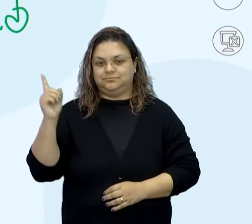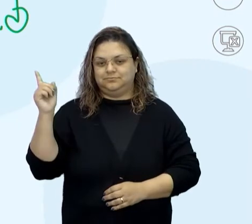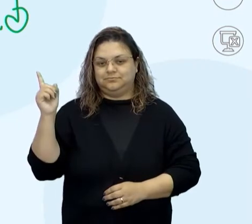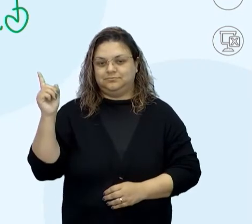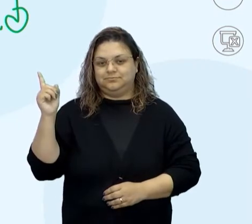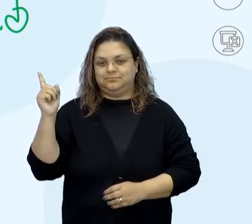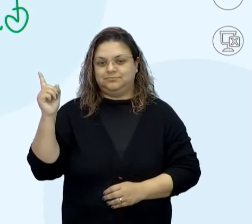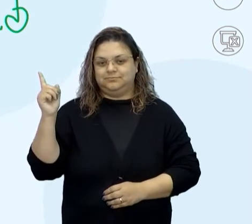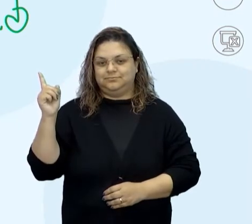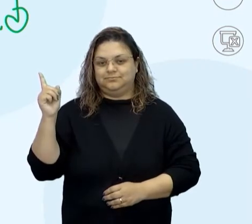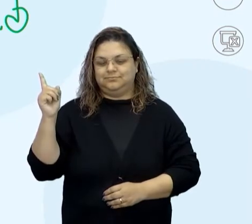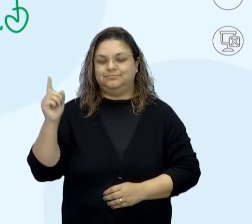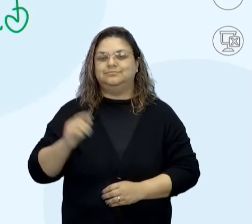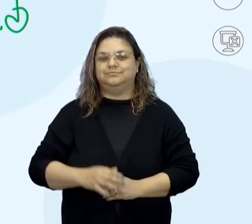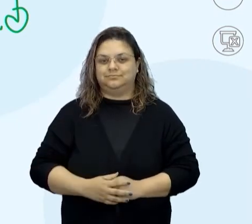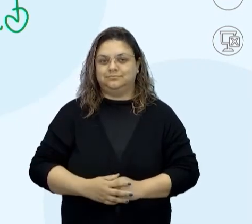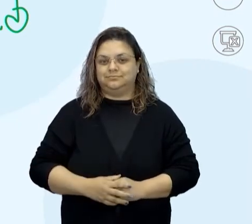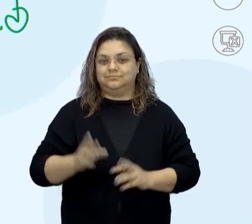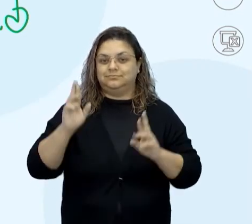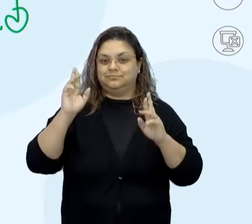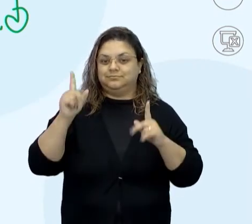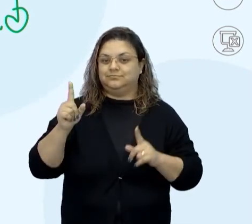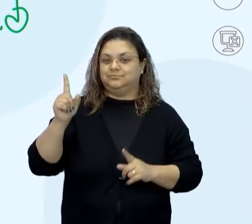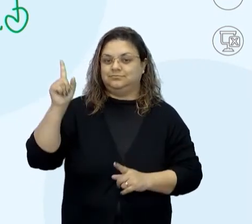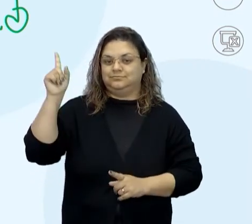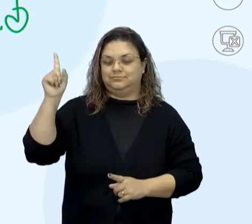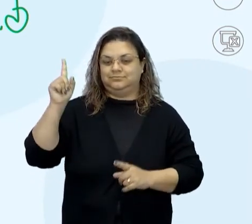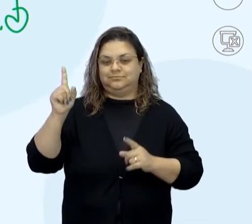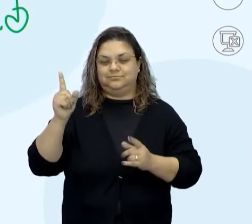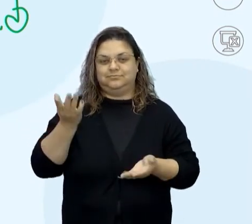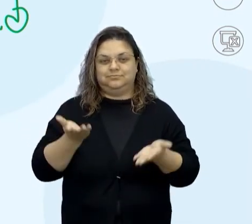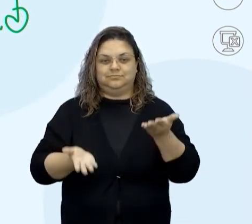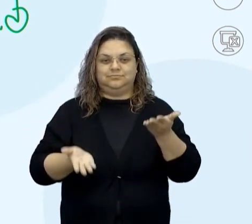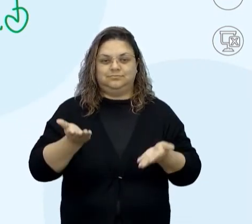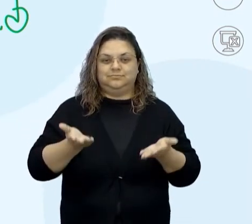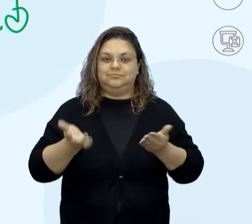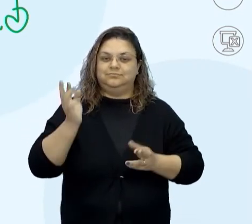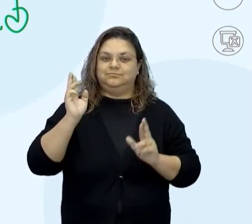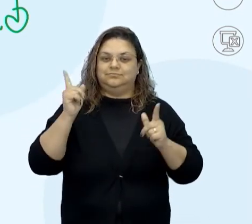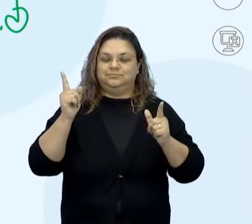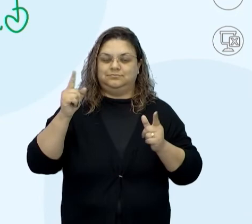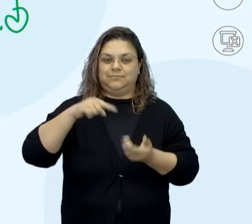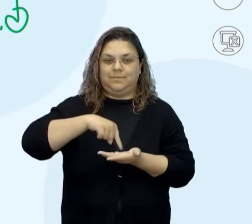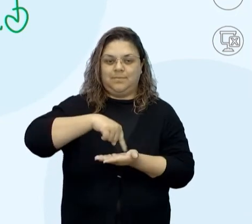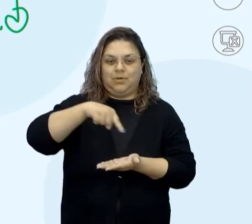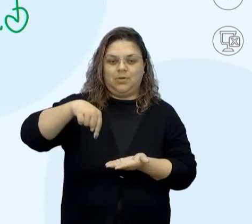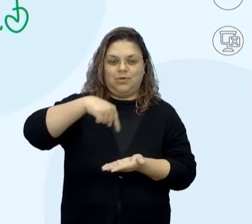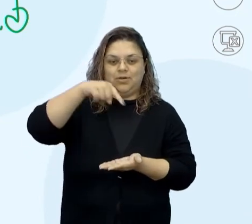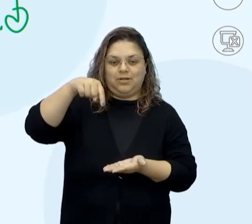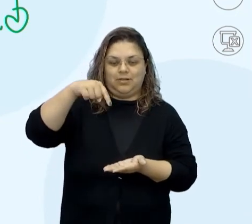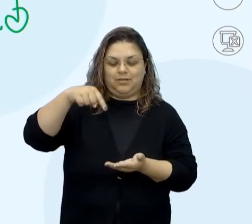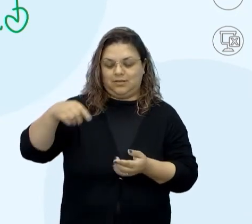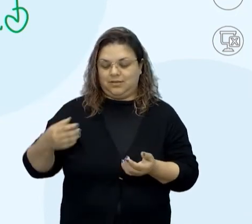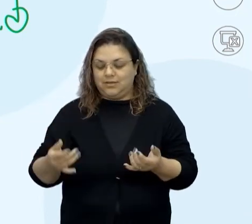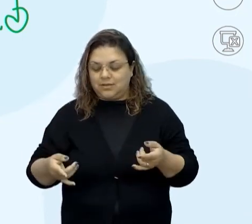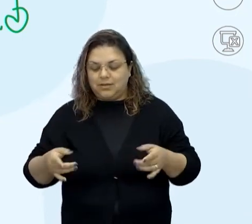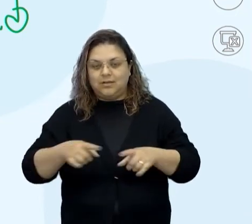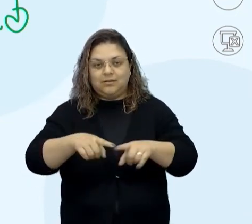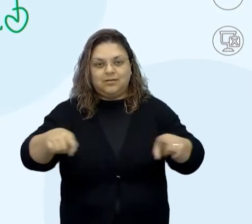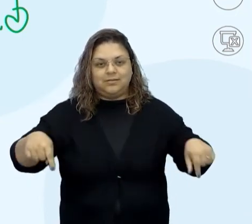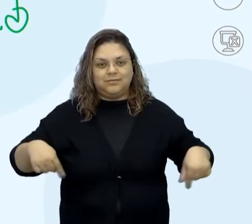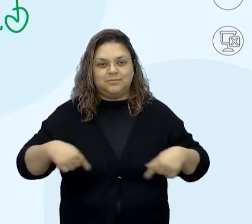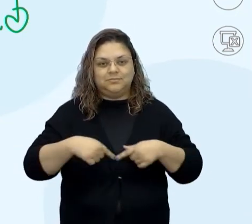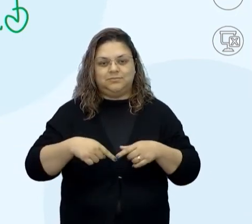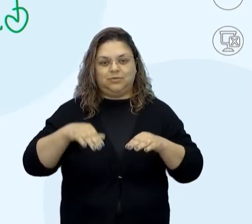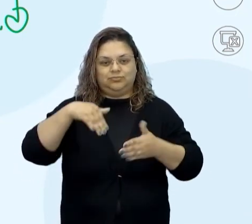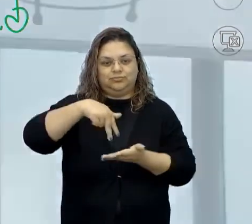são diferentes da condição de equilíbrio da mola e da cama elástica. Portanto, eu tenho também